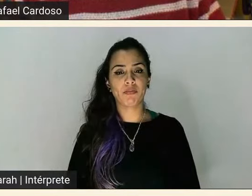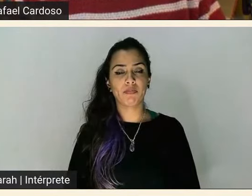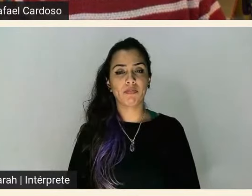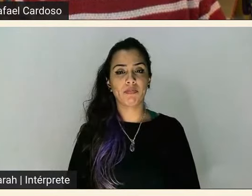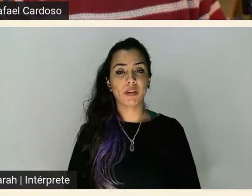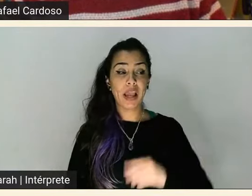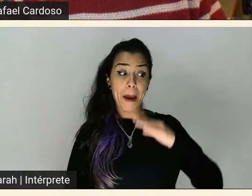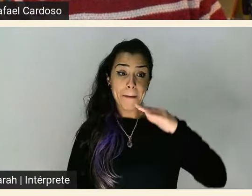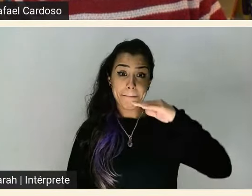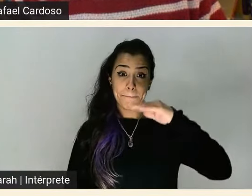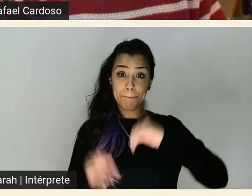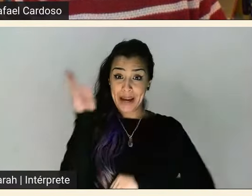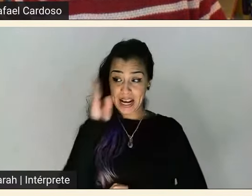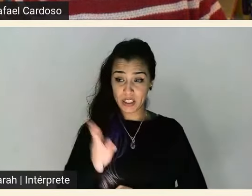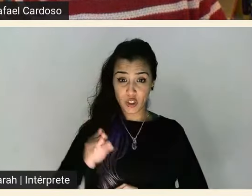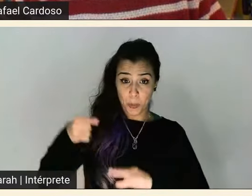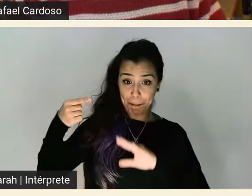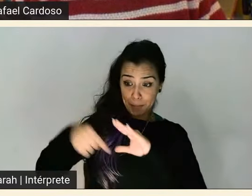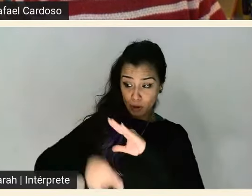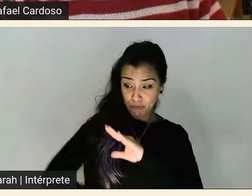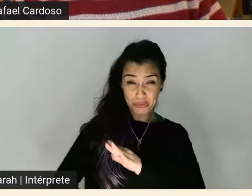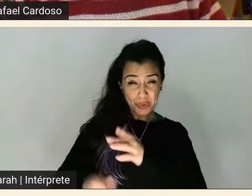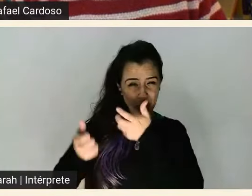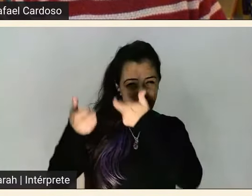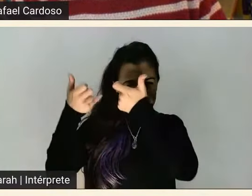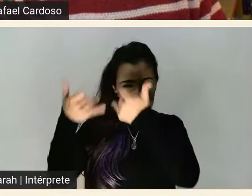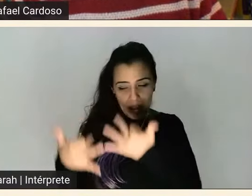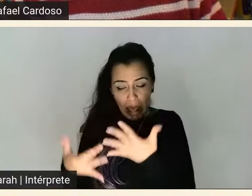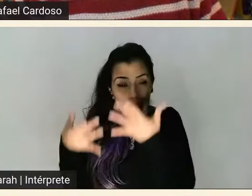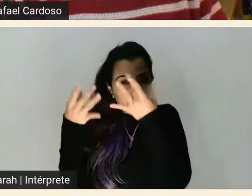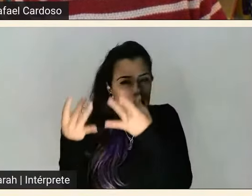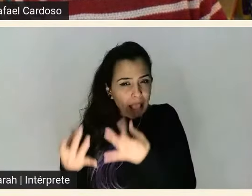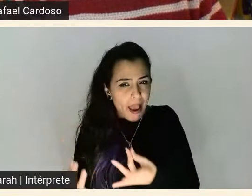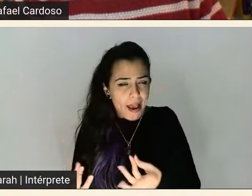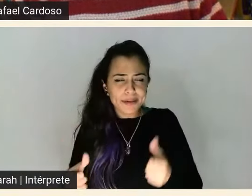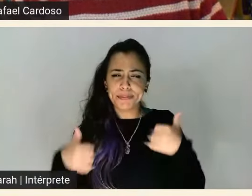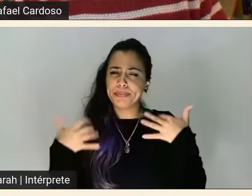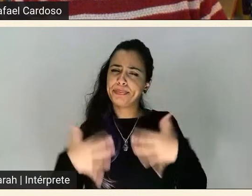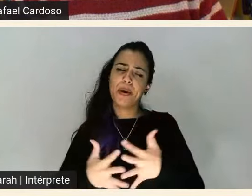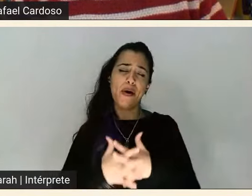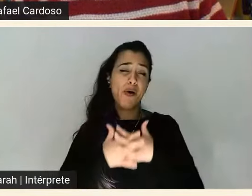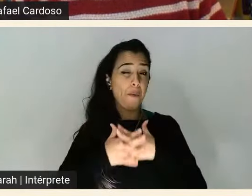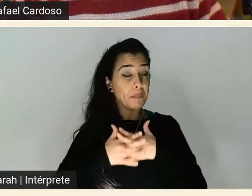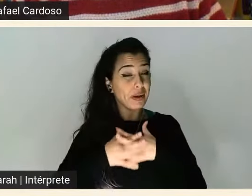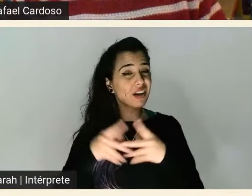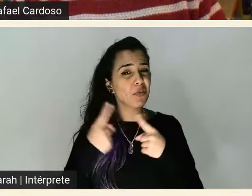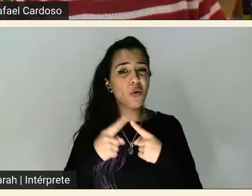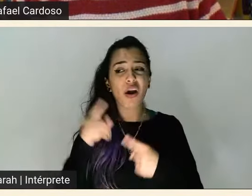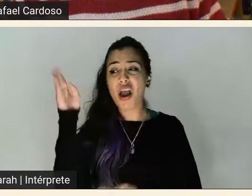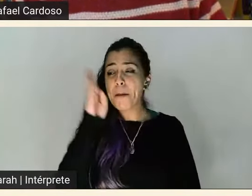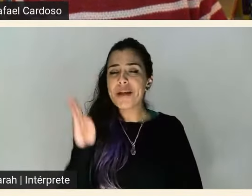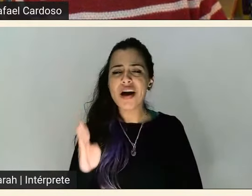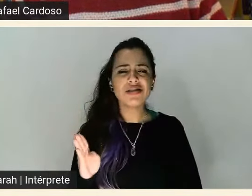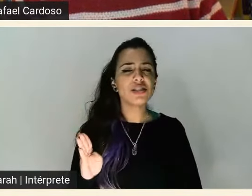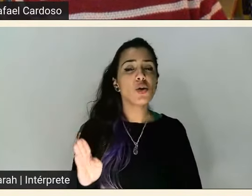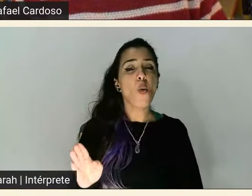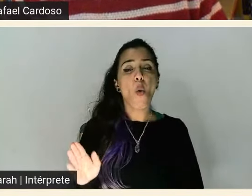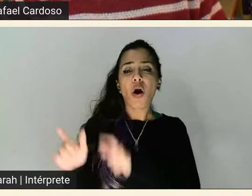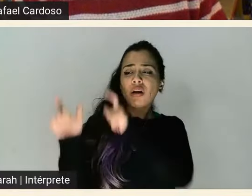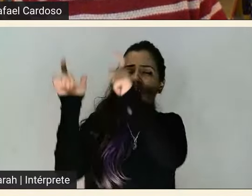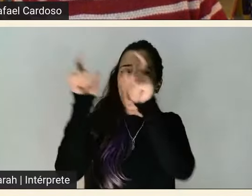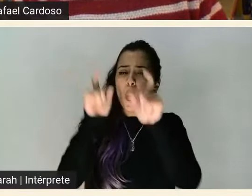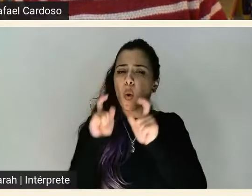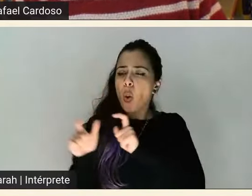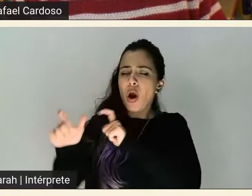profundo é complicado, né? Então, assim, tem muitos Brasis, tem muitas, cada região é diferente,